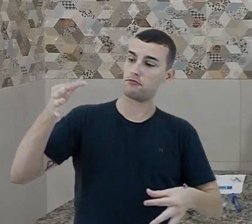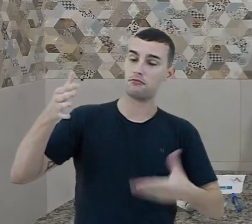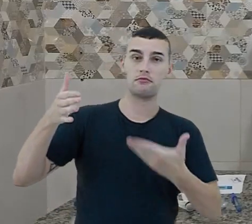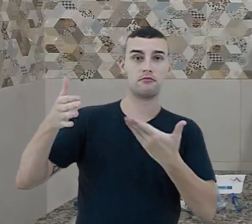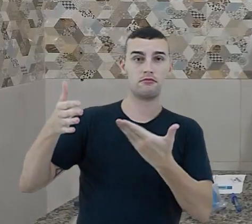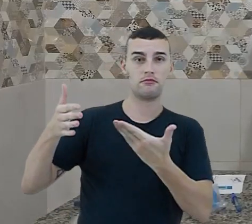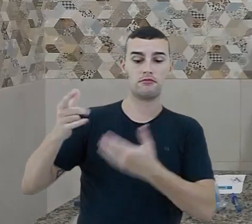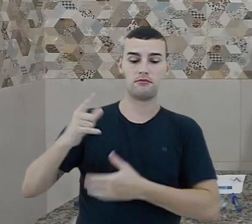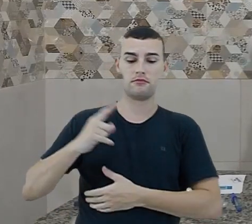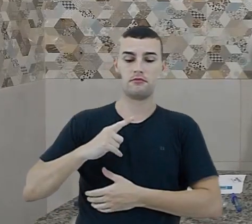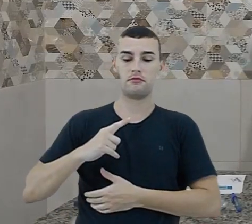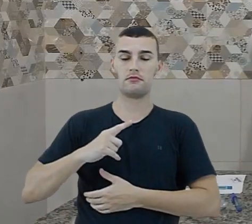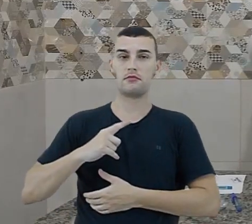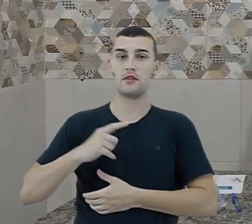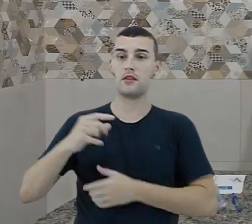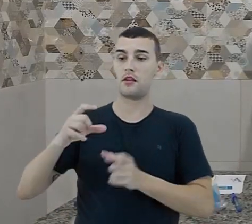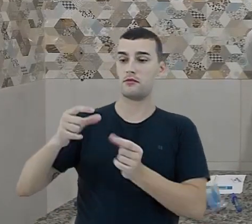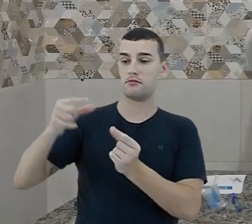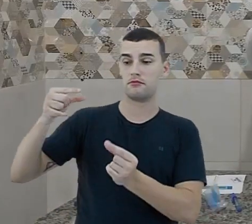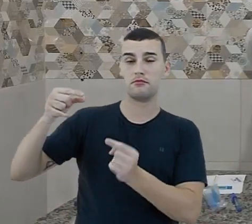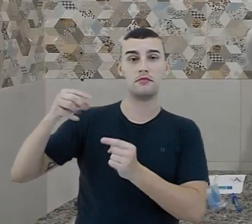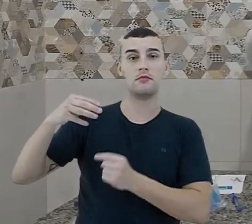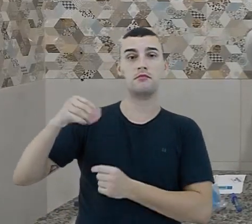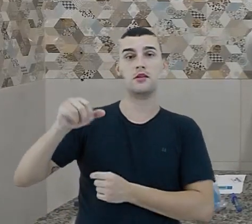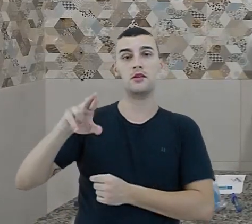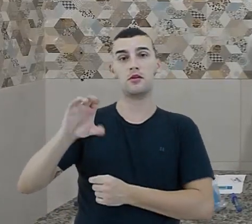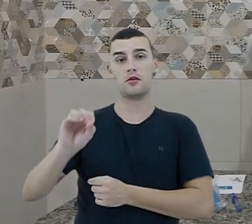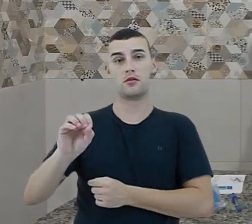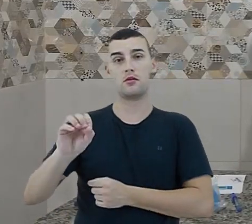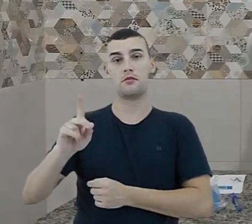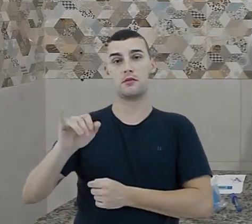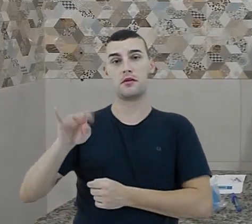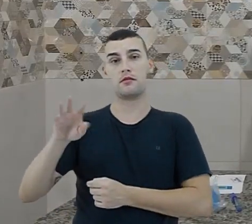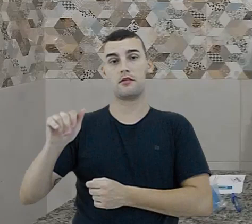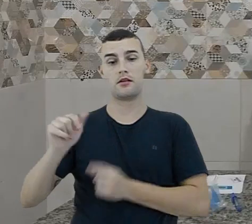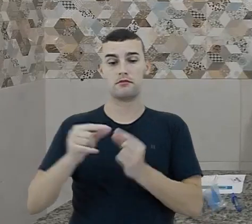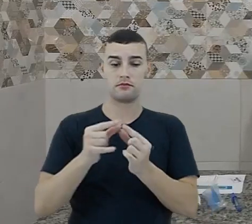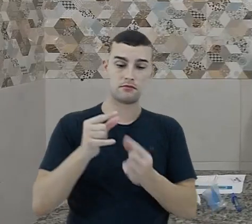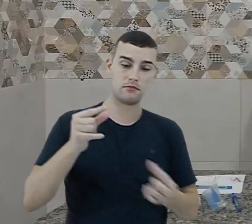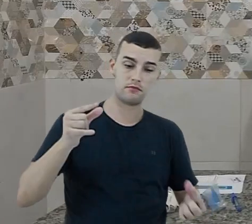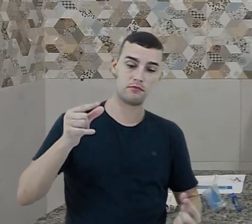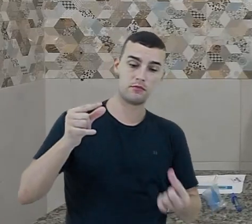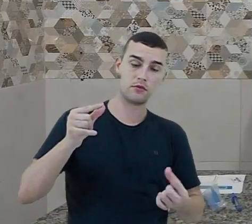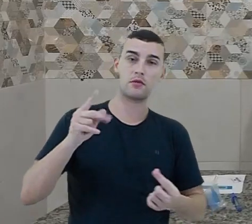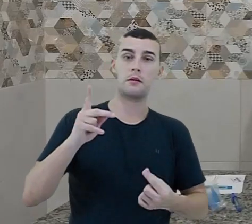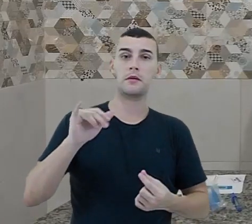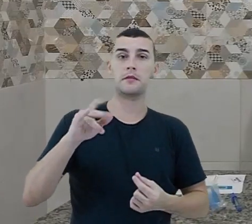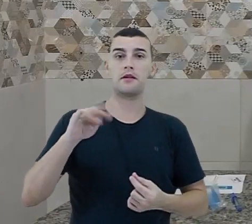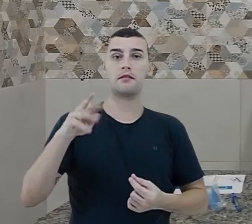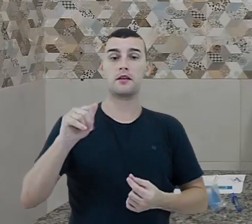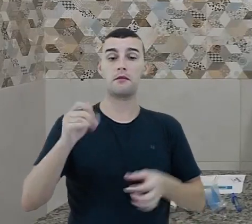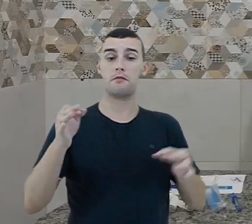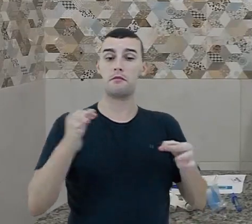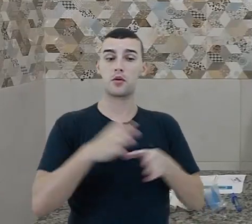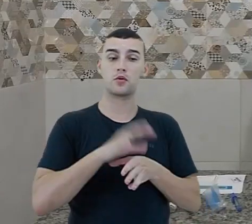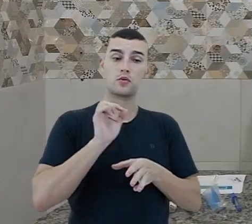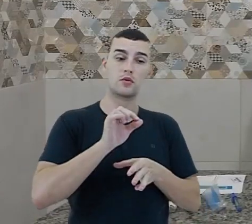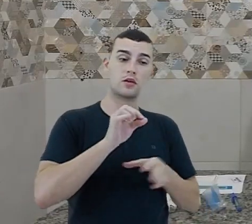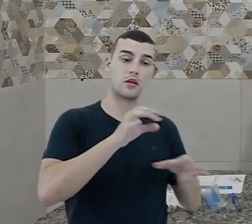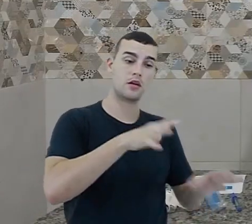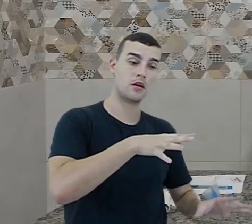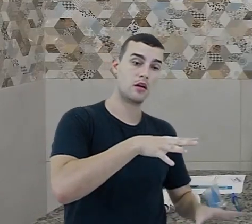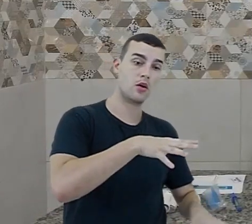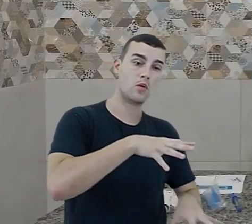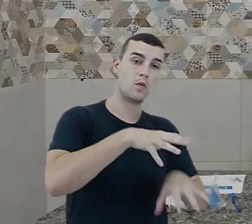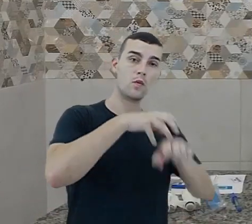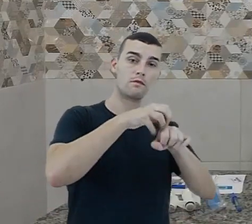agora sim o conjunto micropipeta ponteira preparado para sugar, aspirar o líquido